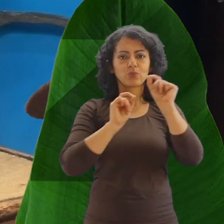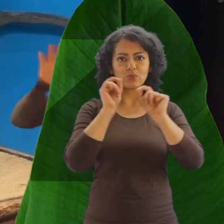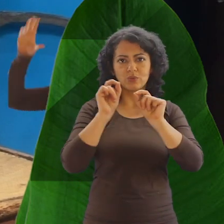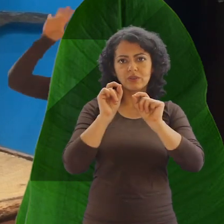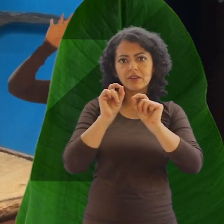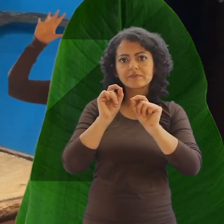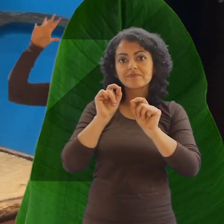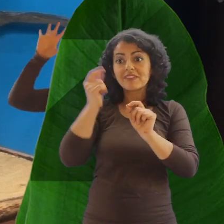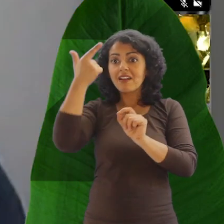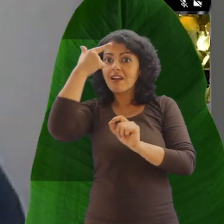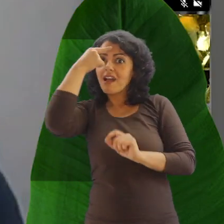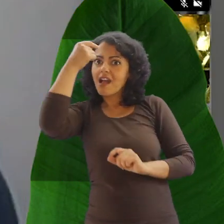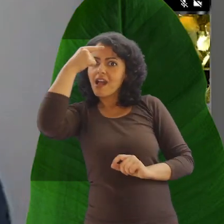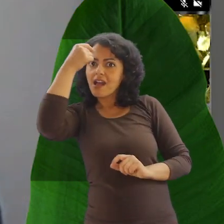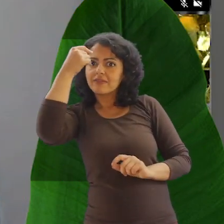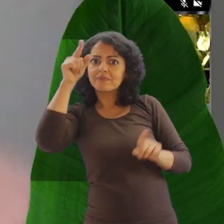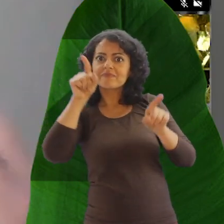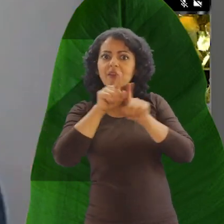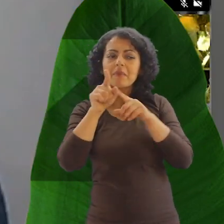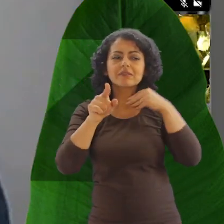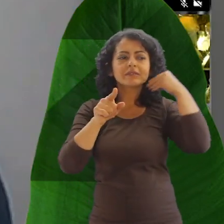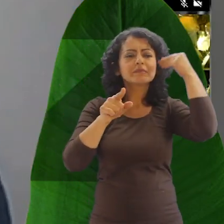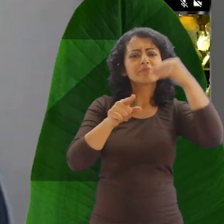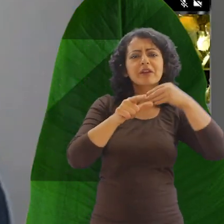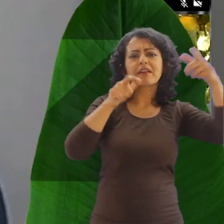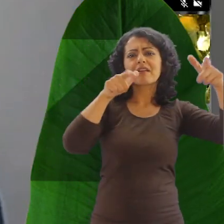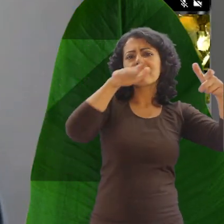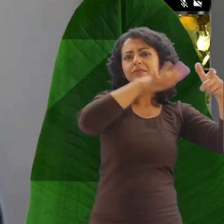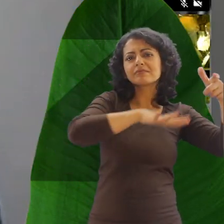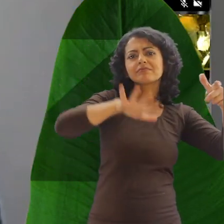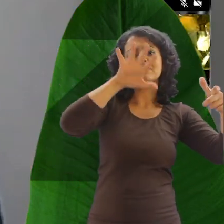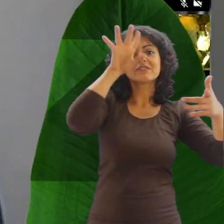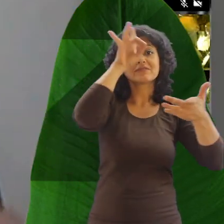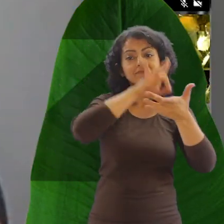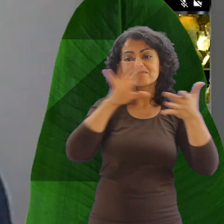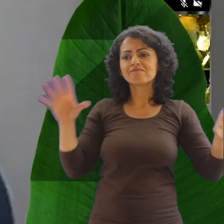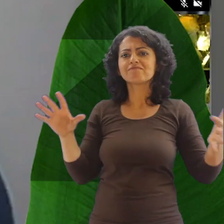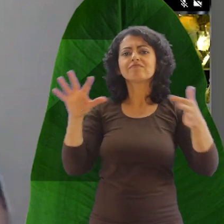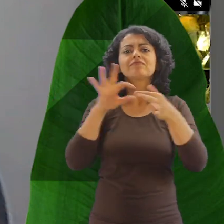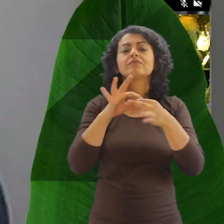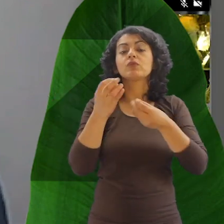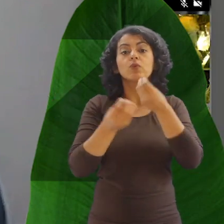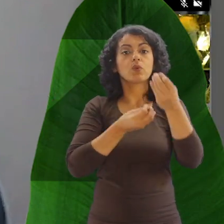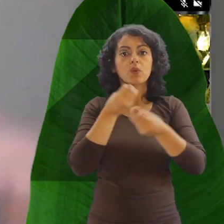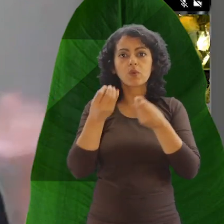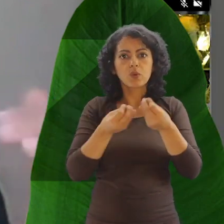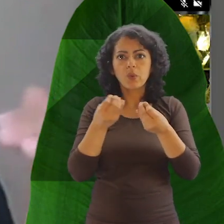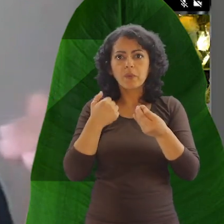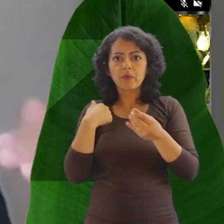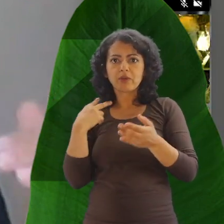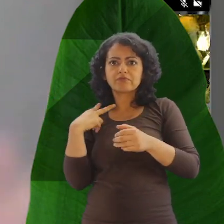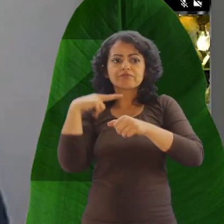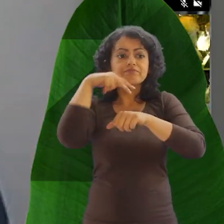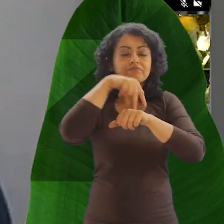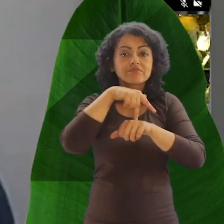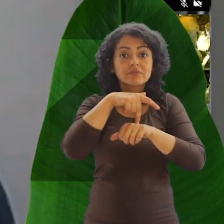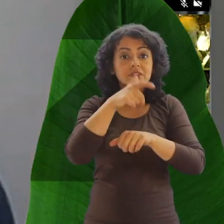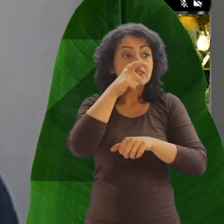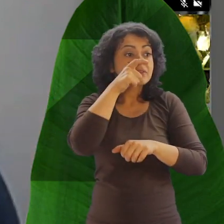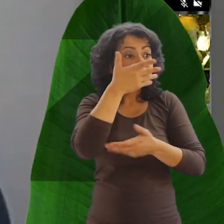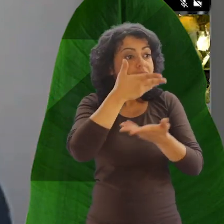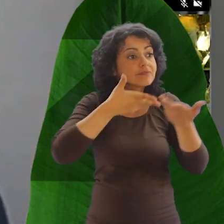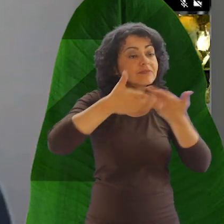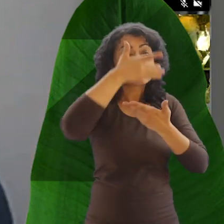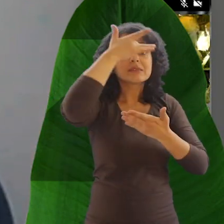questão experiencial no campo, né? Como que eu vou chegar para efetivamente ouvir essas pessoas do mesmo lugar? E para mim foi uma